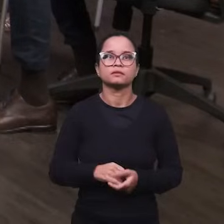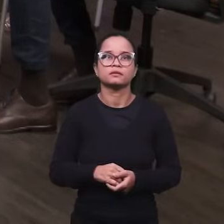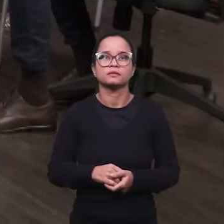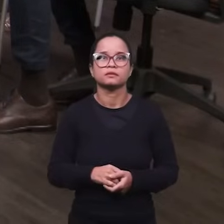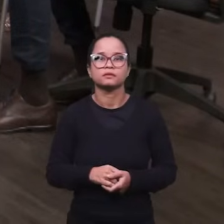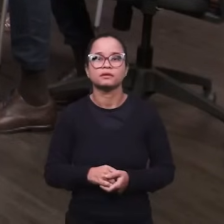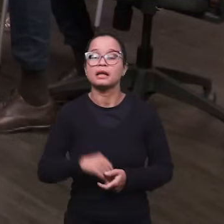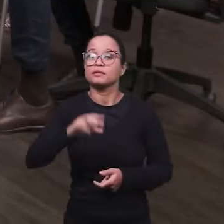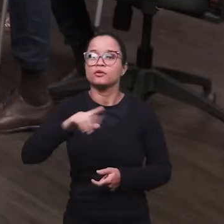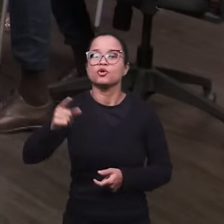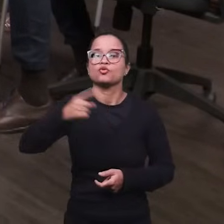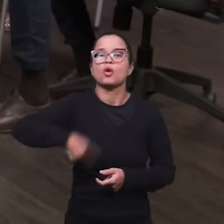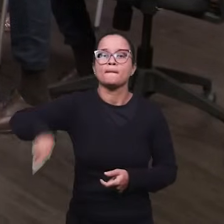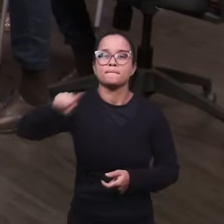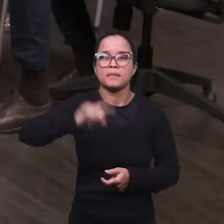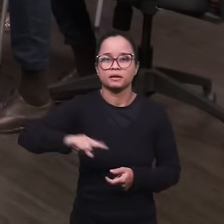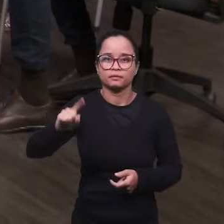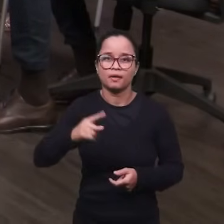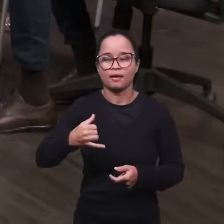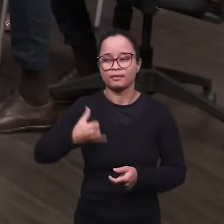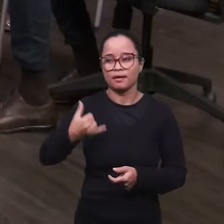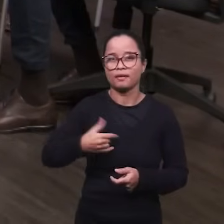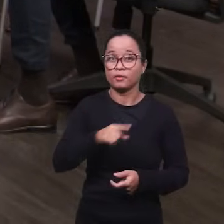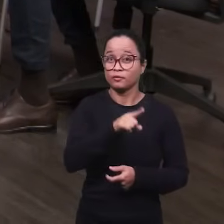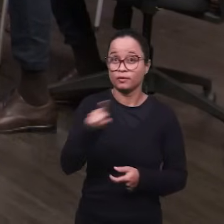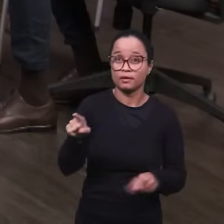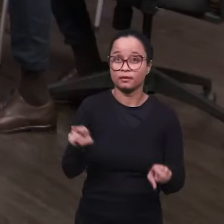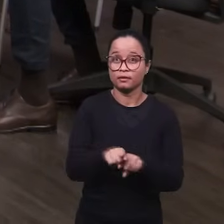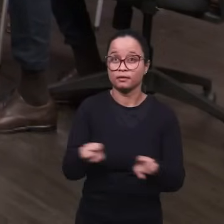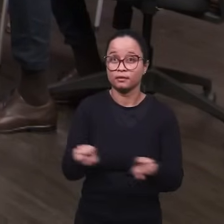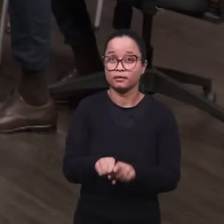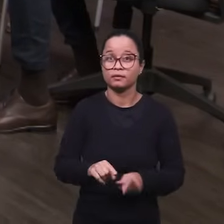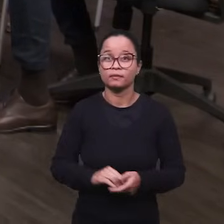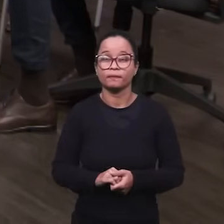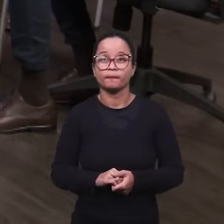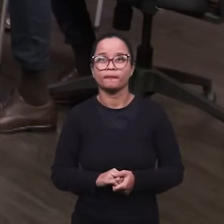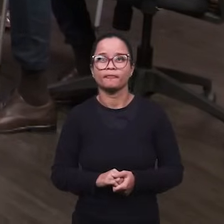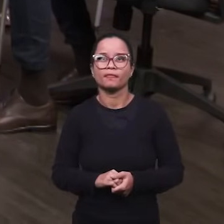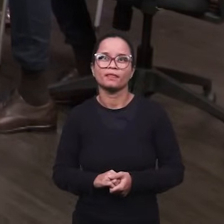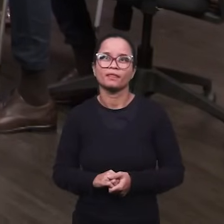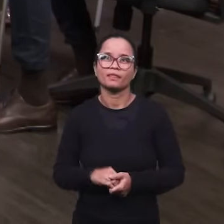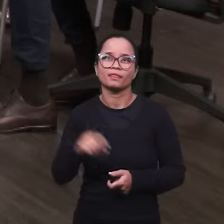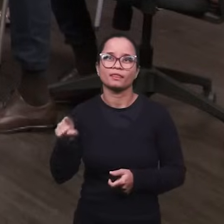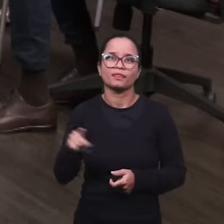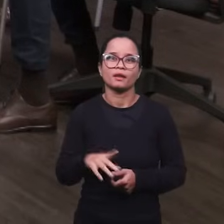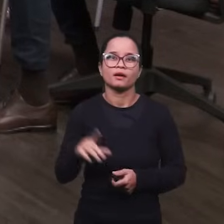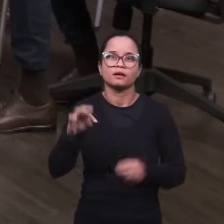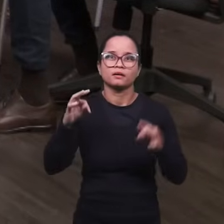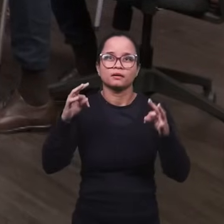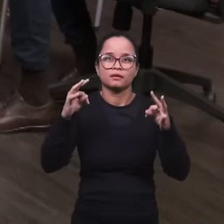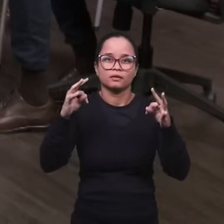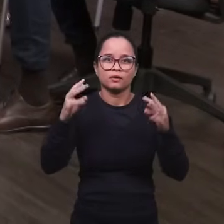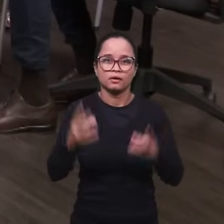só para a nossa faixa etária, para de vocês também. O negócio, então, é colocar um drive, criar um drive, colocar todas as nossas provas ali